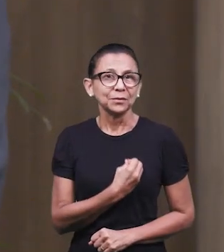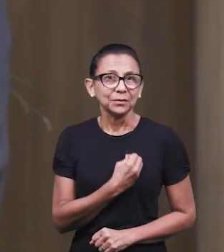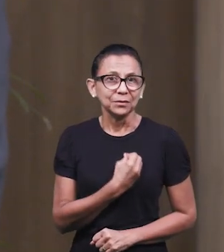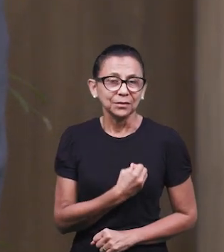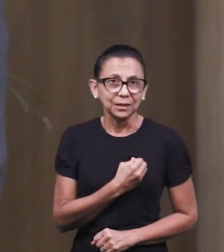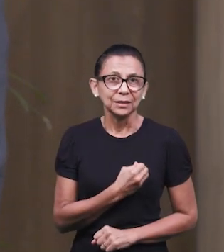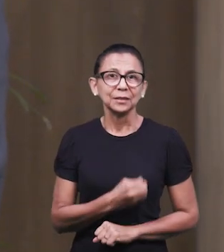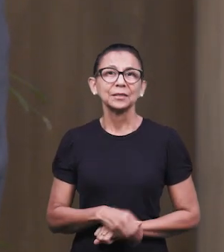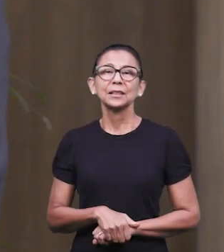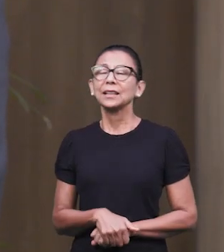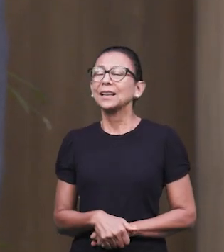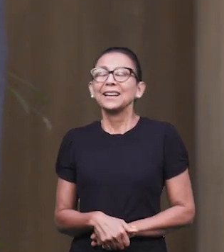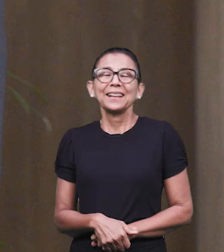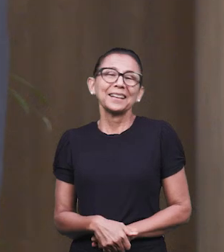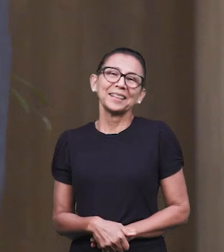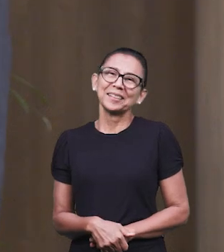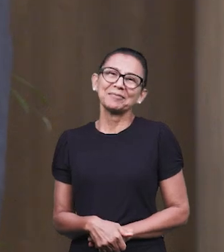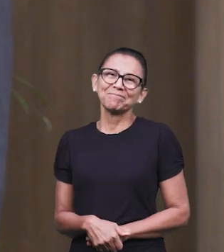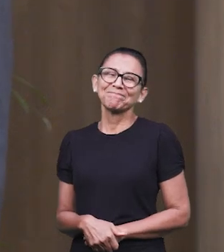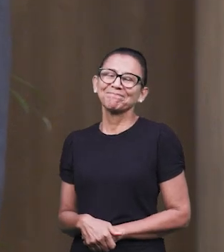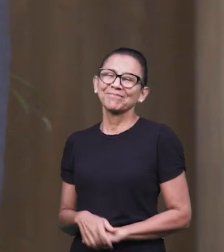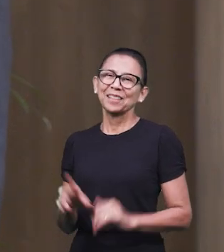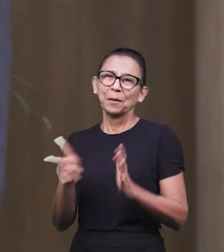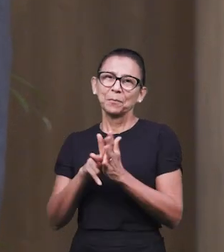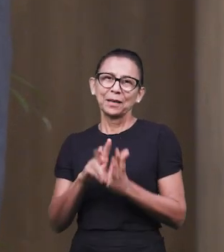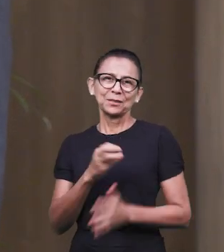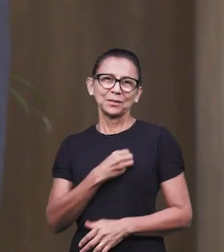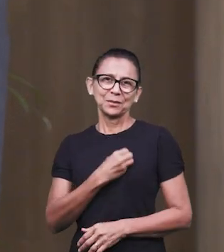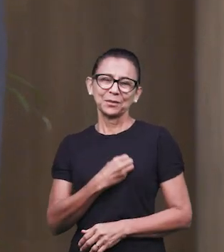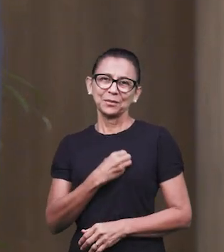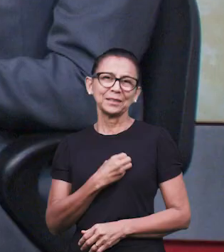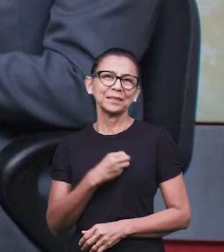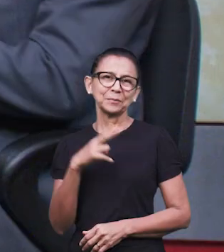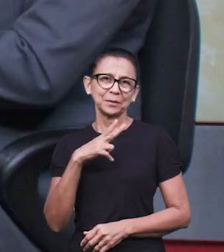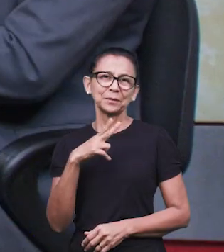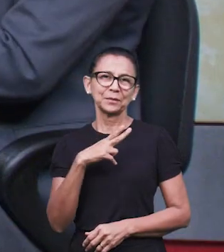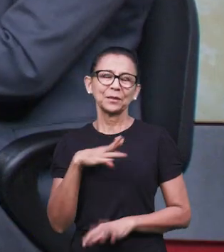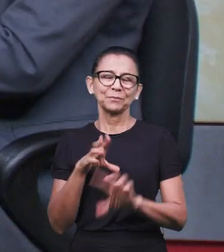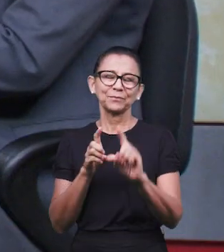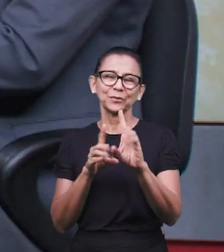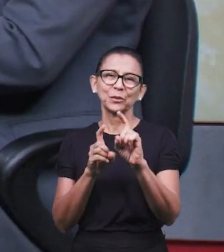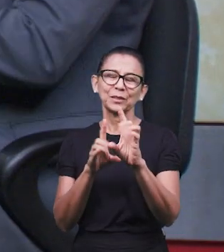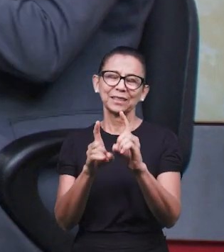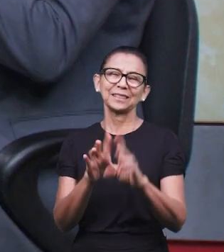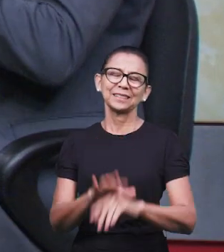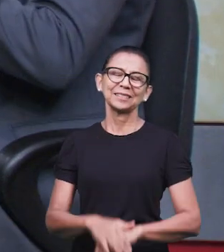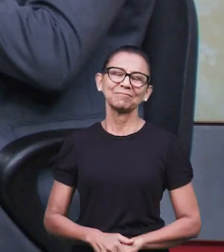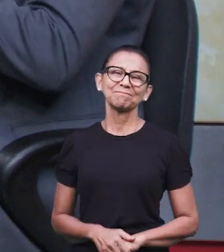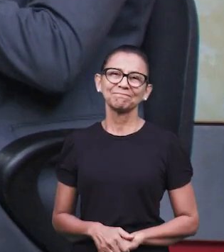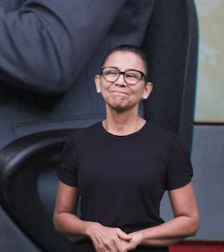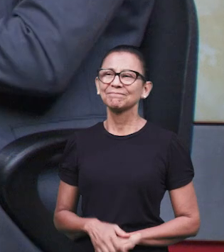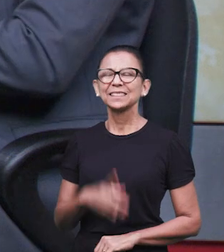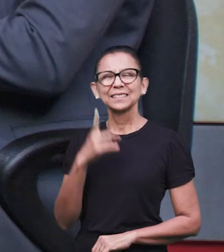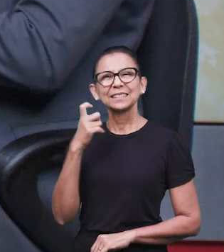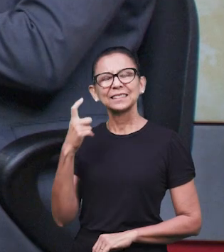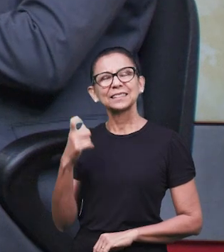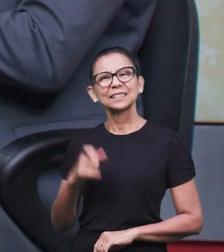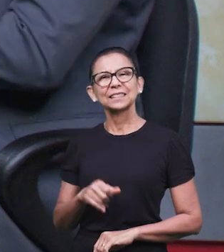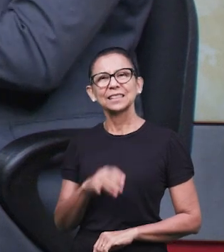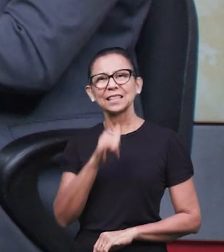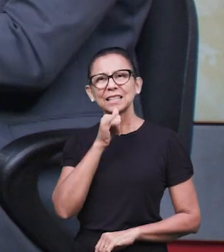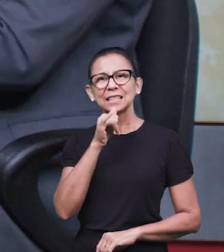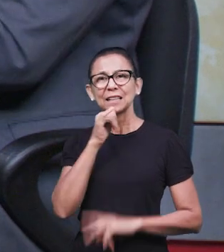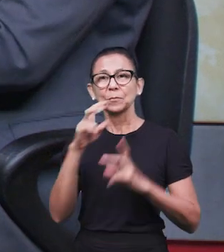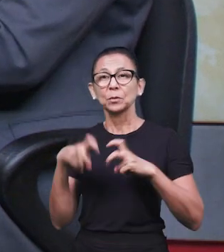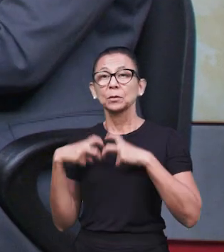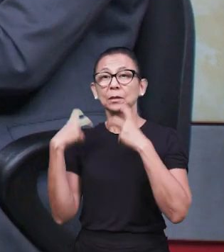que ela passa a fazer parte de você. É muito interessante, né? Coisa maravilhosa. Teve um exemplo, assim, para poder os irmãos entenderem. Assim, o